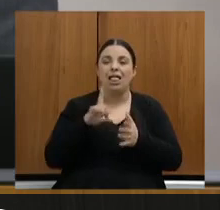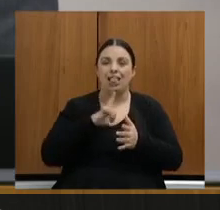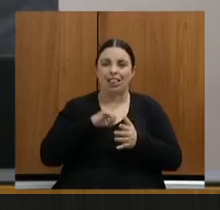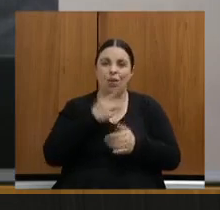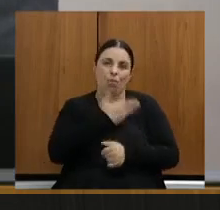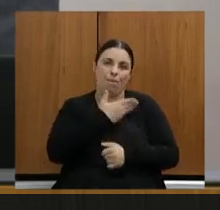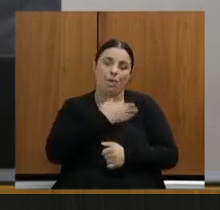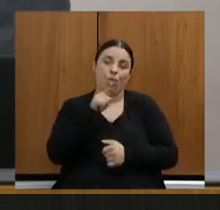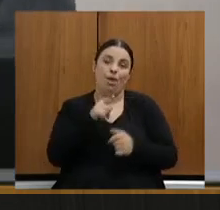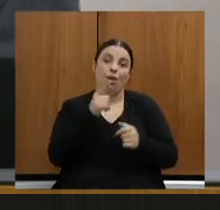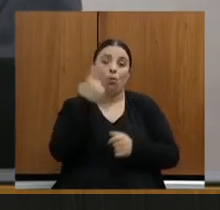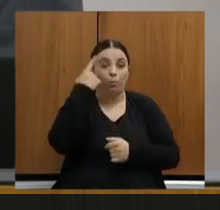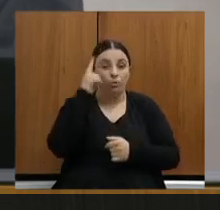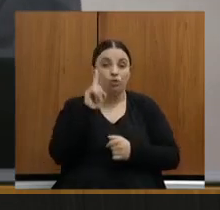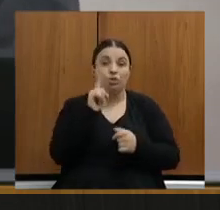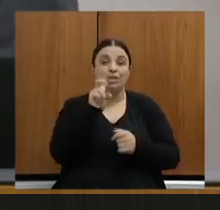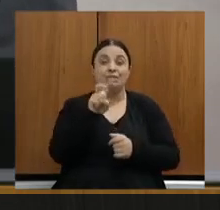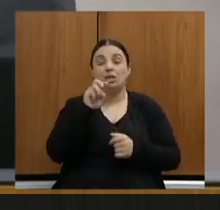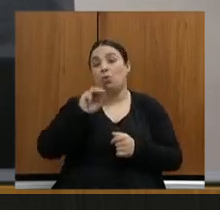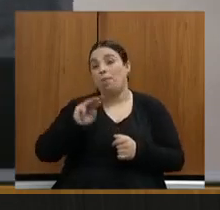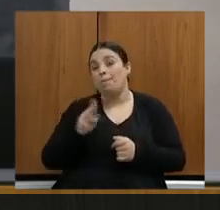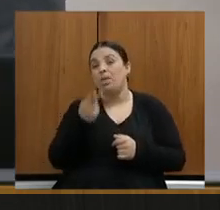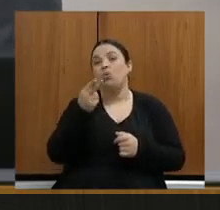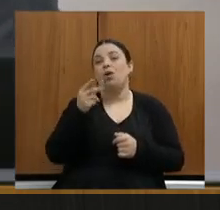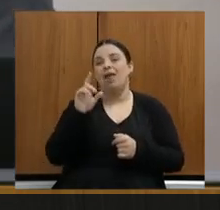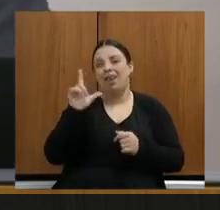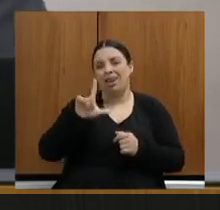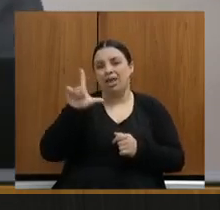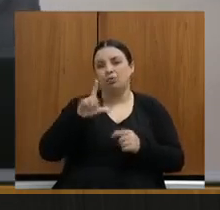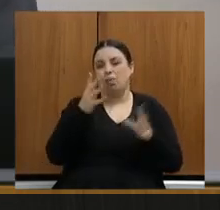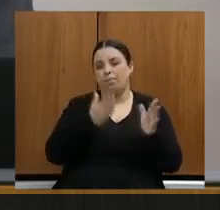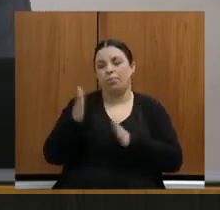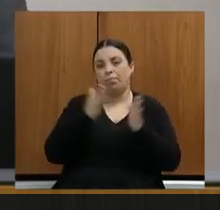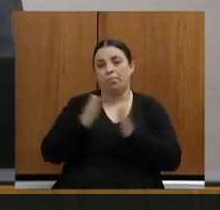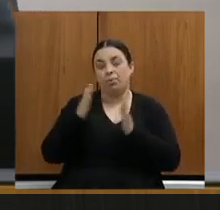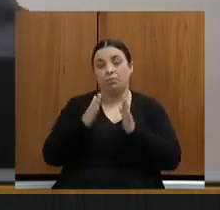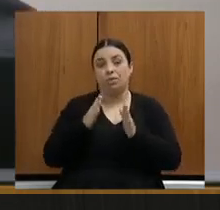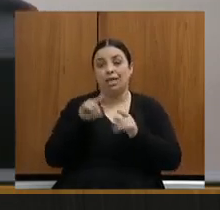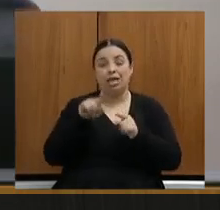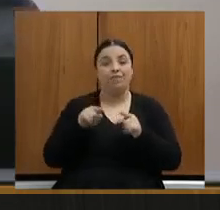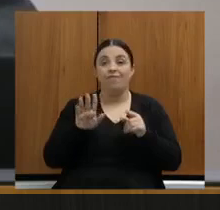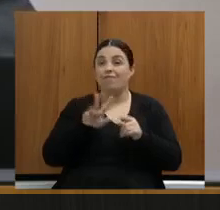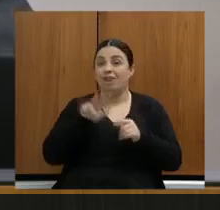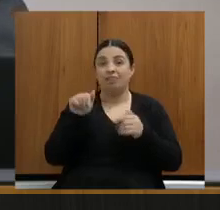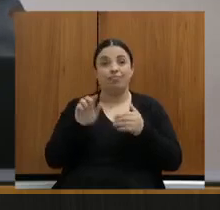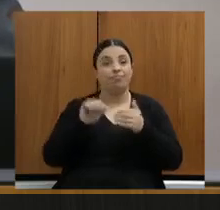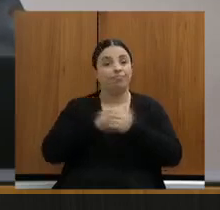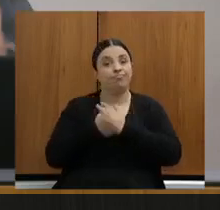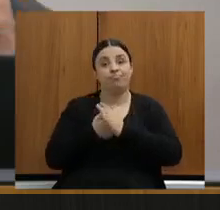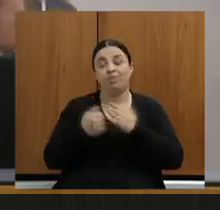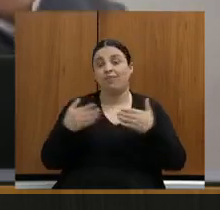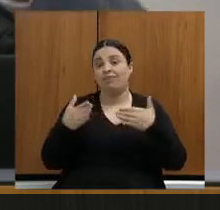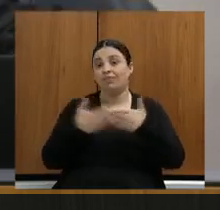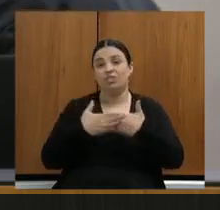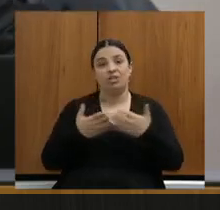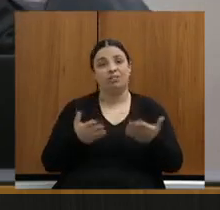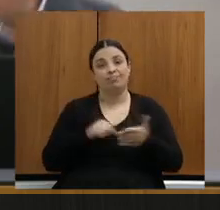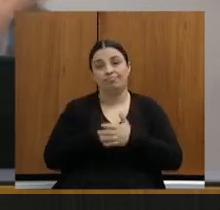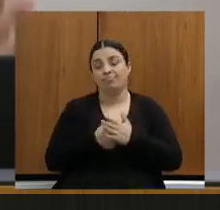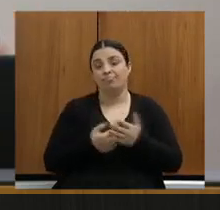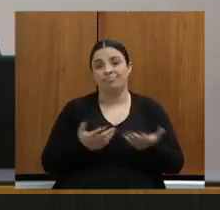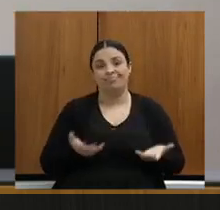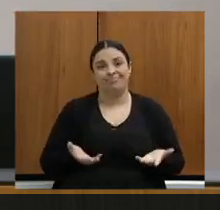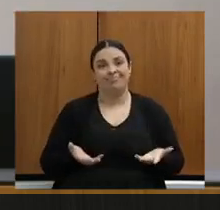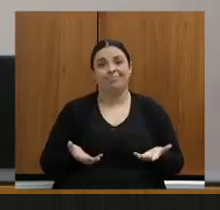litros de leite por dia que vai fechar e não tem condição então a política do leite ela engraçado